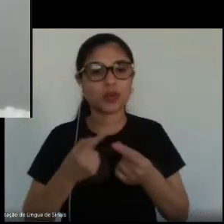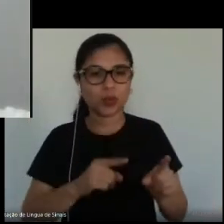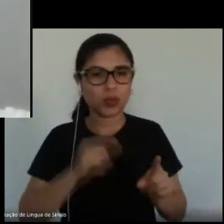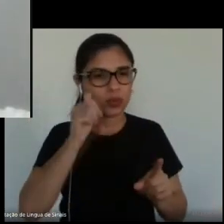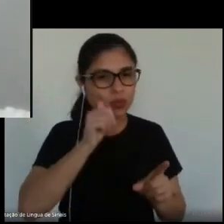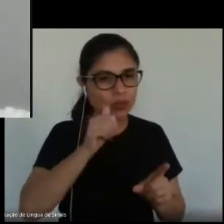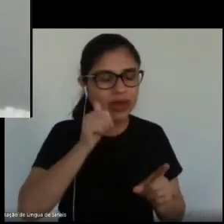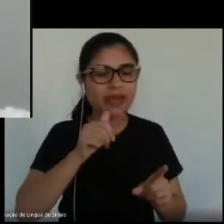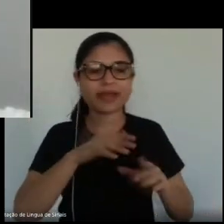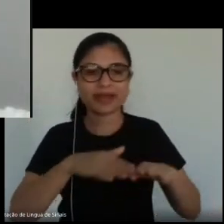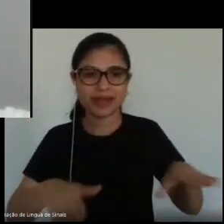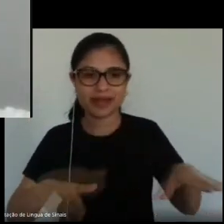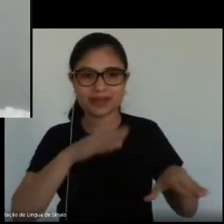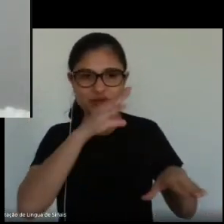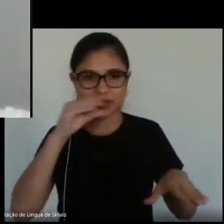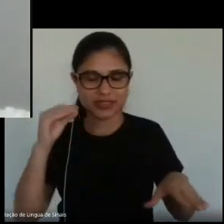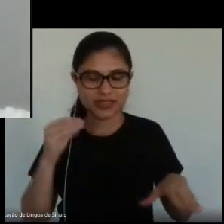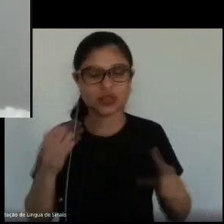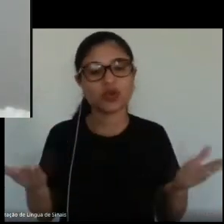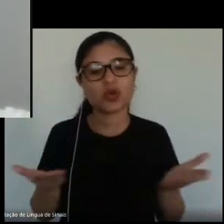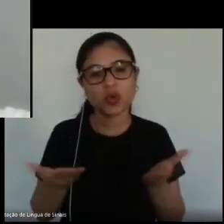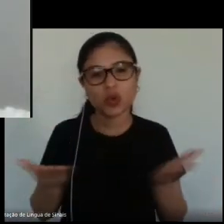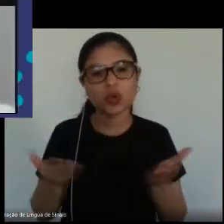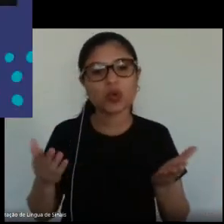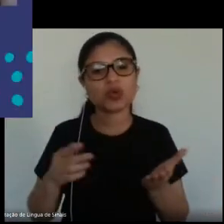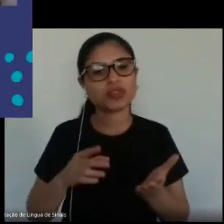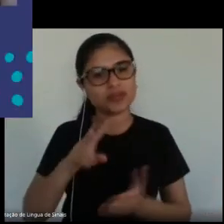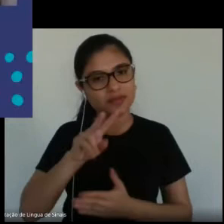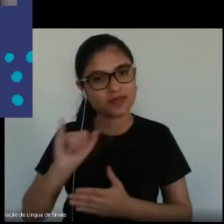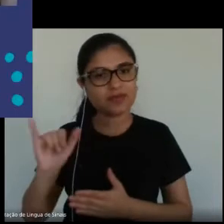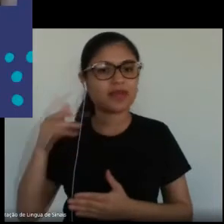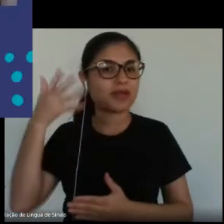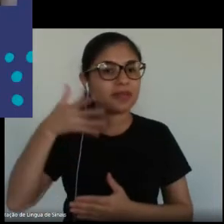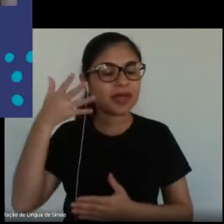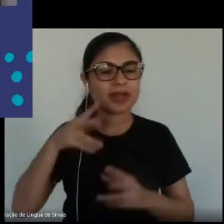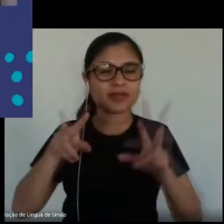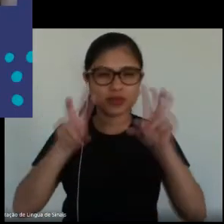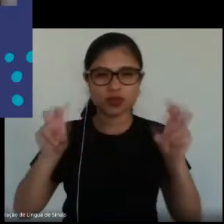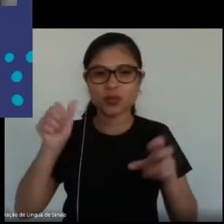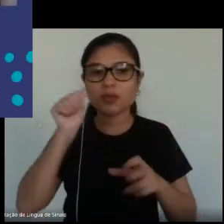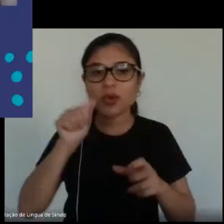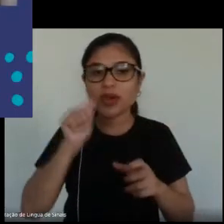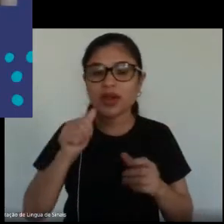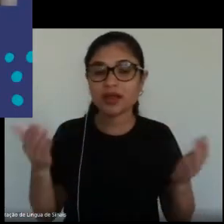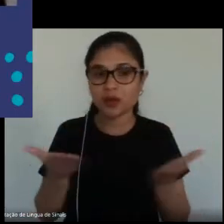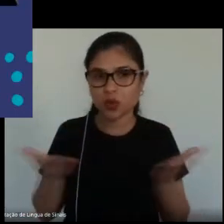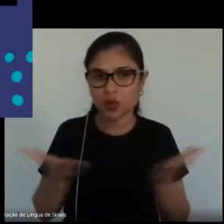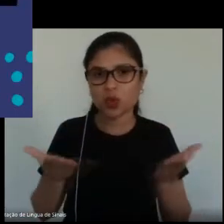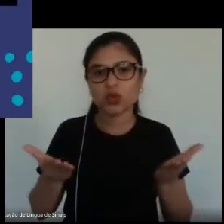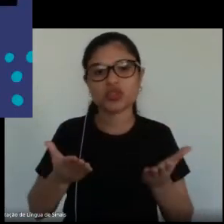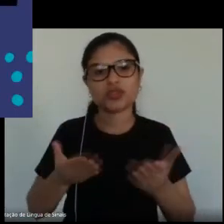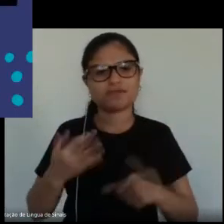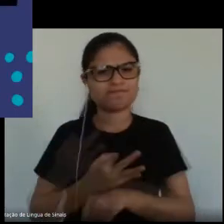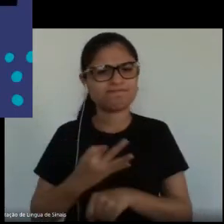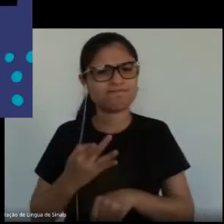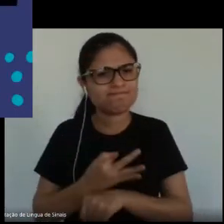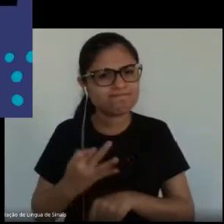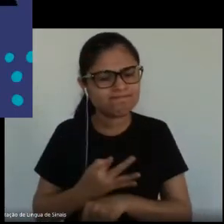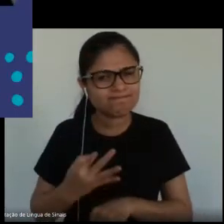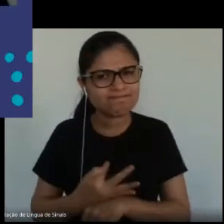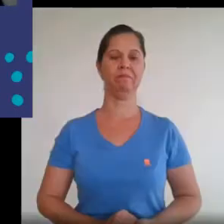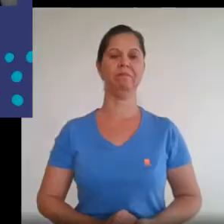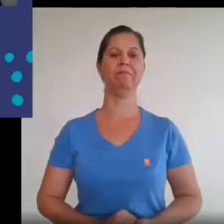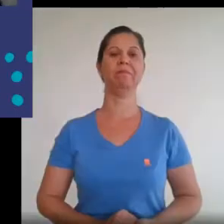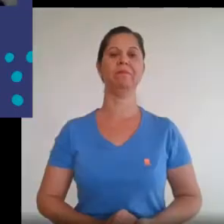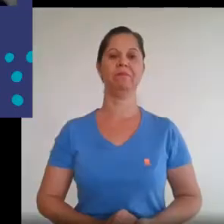ela vai falar um pouquinho sobre a mulher hoje, resistência e luta. Oi, Nilma, muito obrigada pela sua presença e fique à vontade para iniciar sua